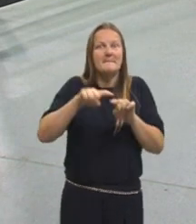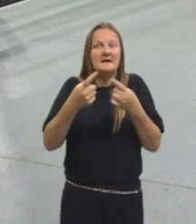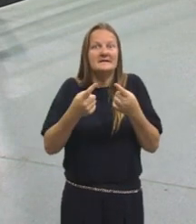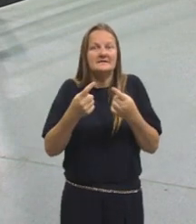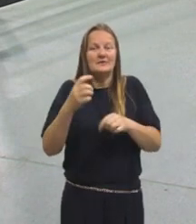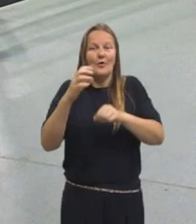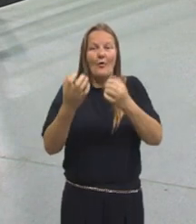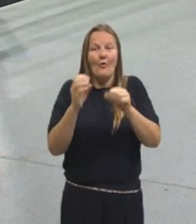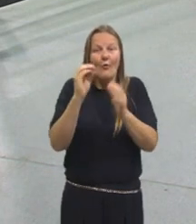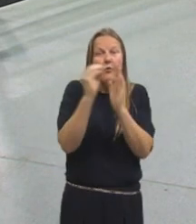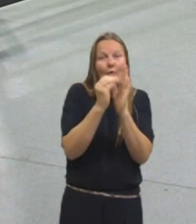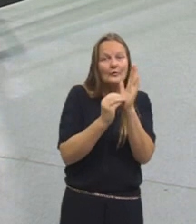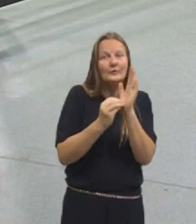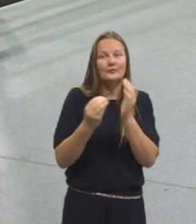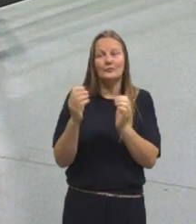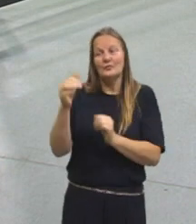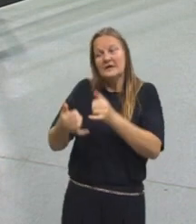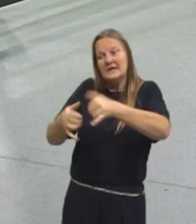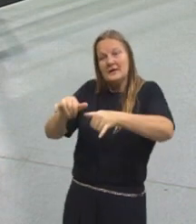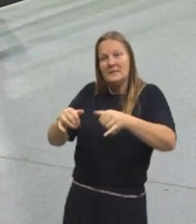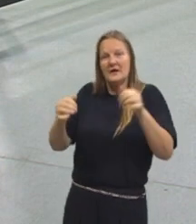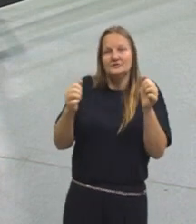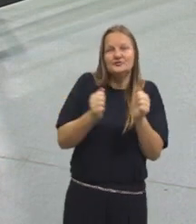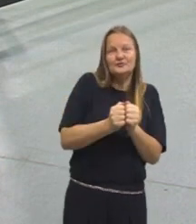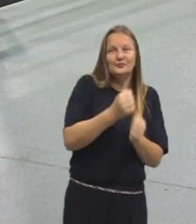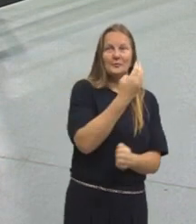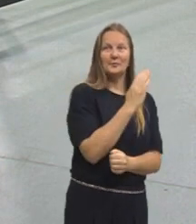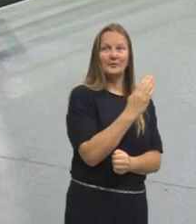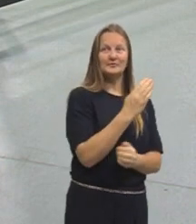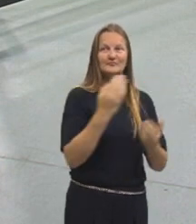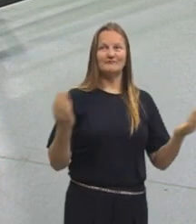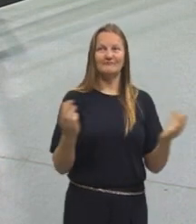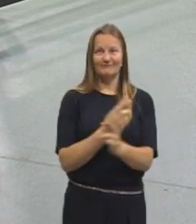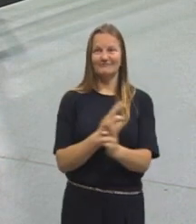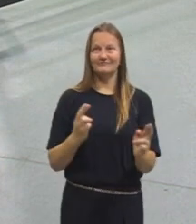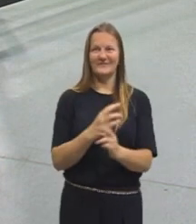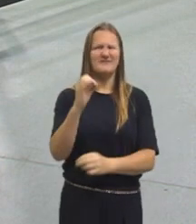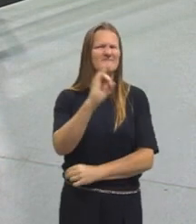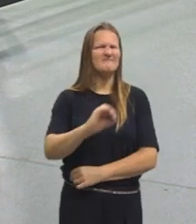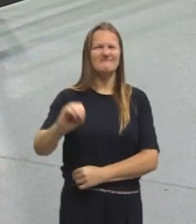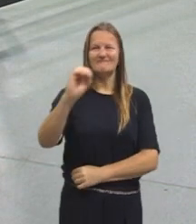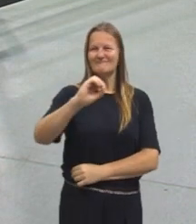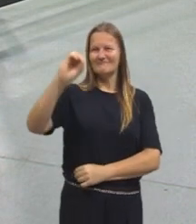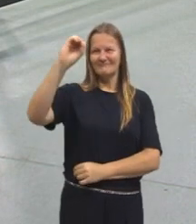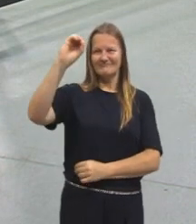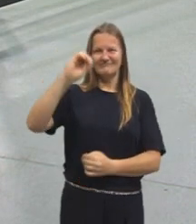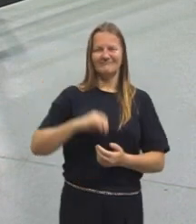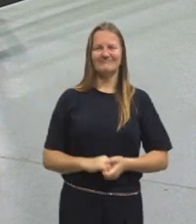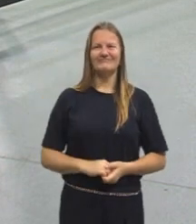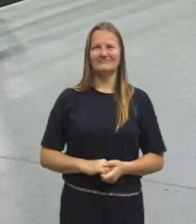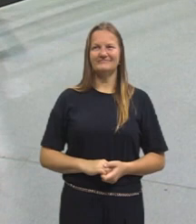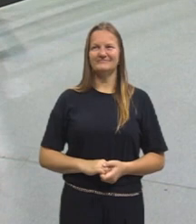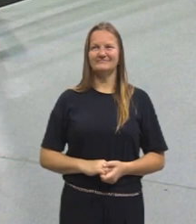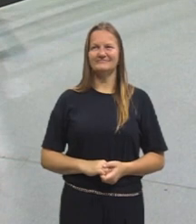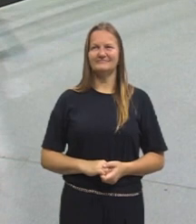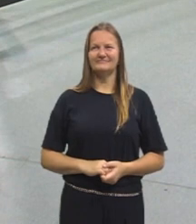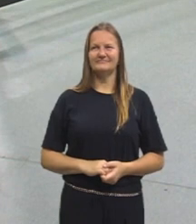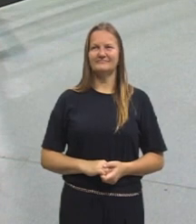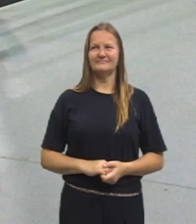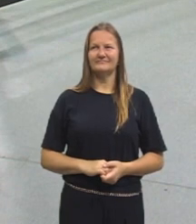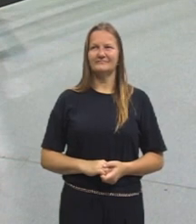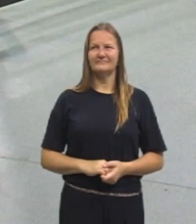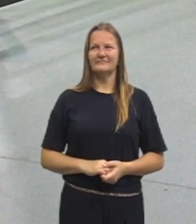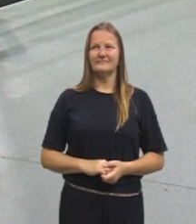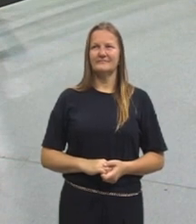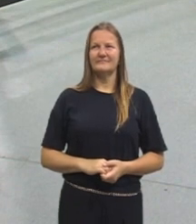dos conteúdos que conversam né e é bem importante essa interação e queria deixar claro que eu estou muito feliz tá aqui é